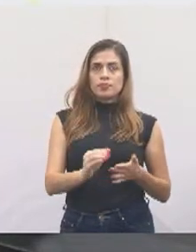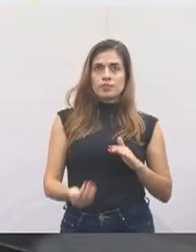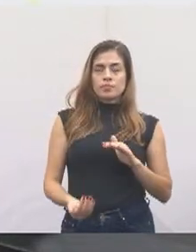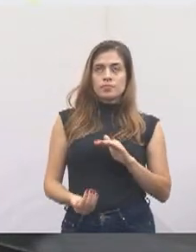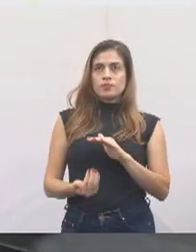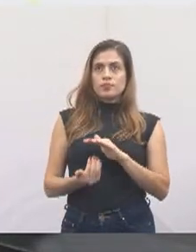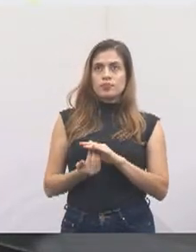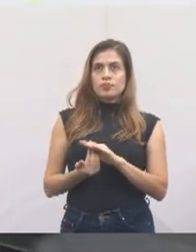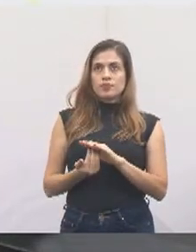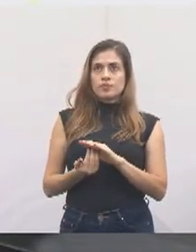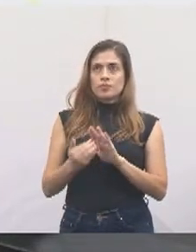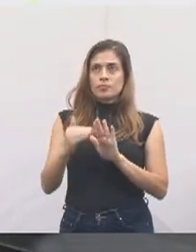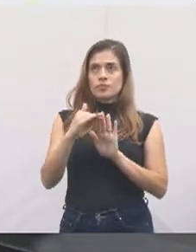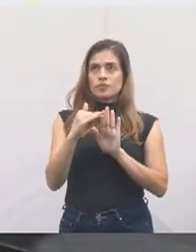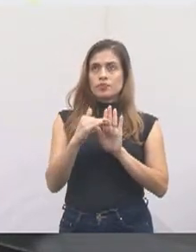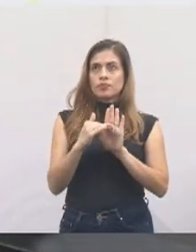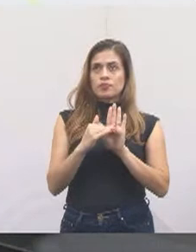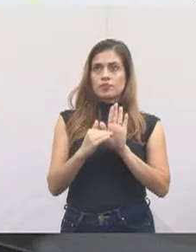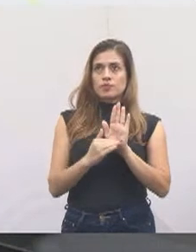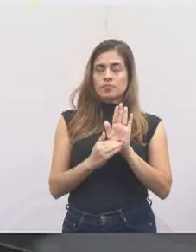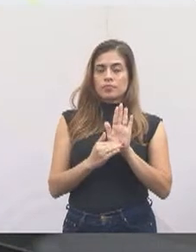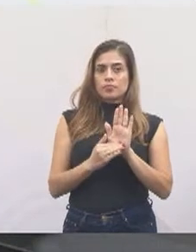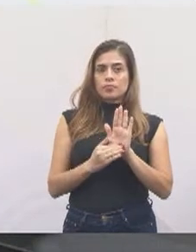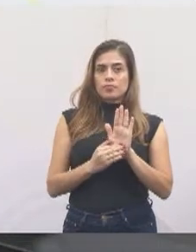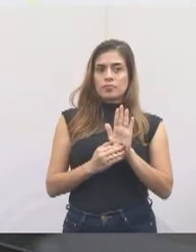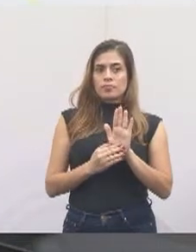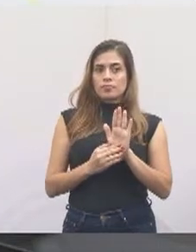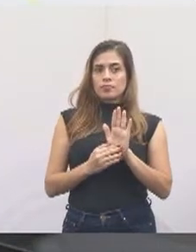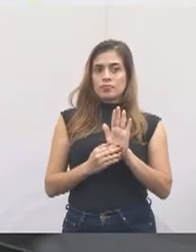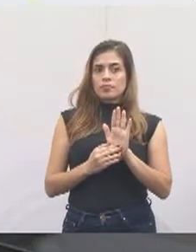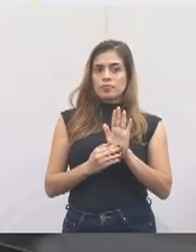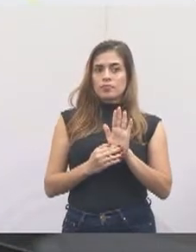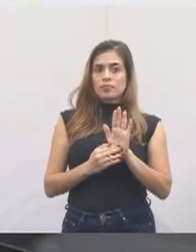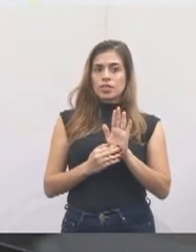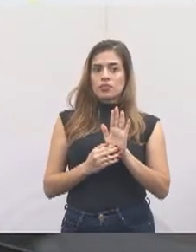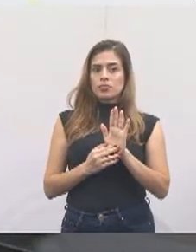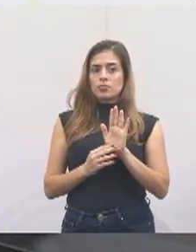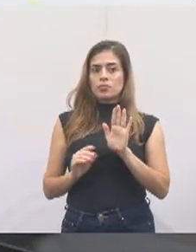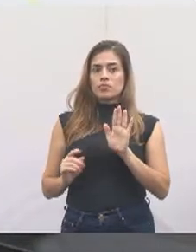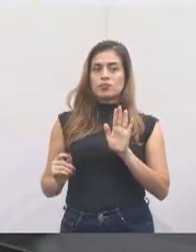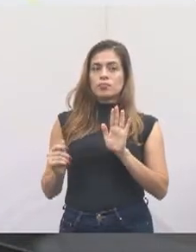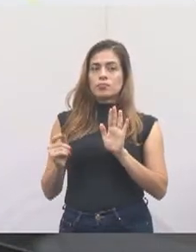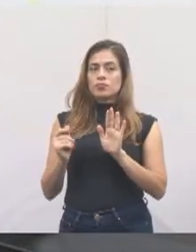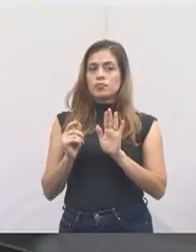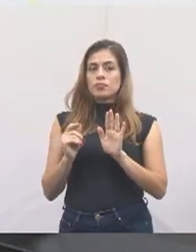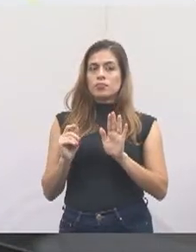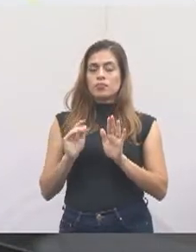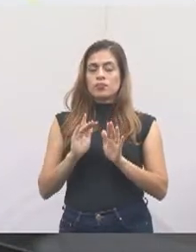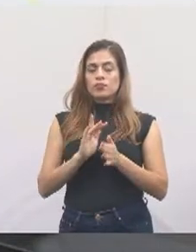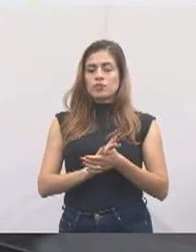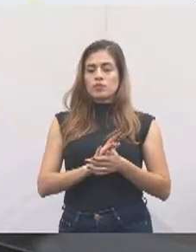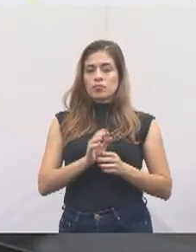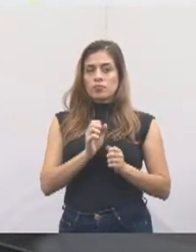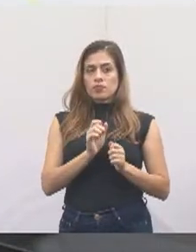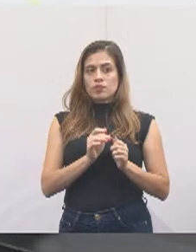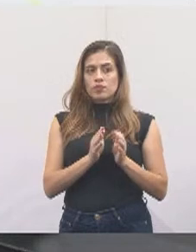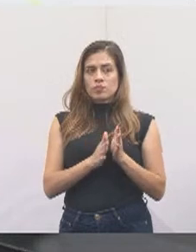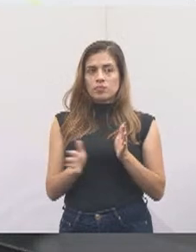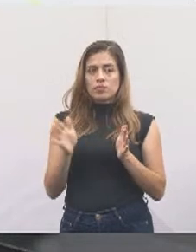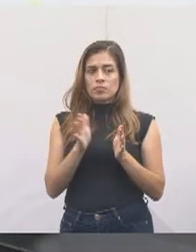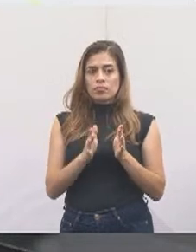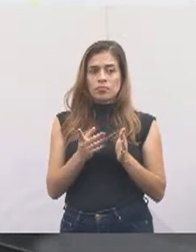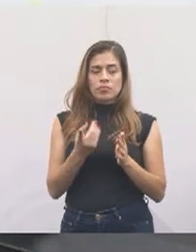um cronograma de desembolso e qual leva à consideração o fluxo de caixa do município e